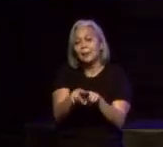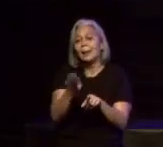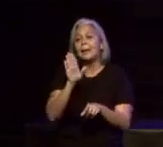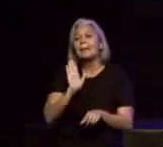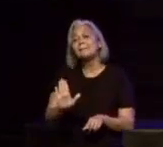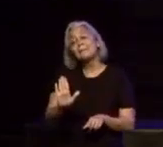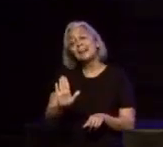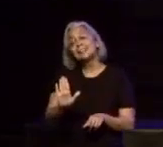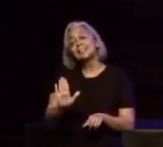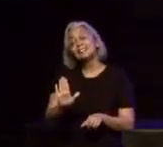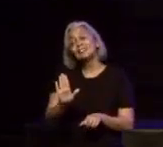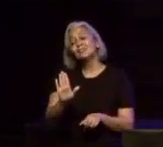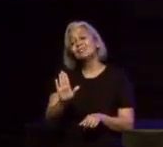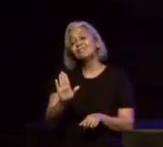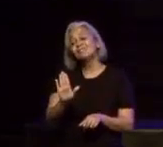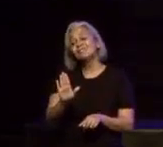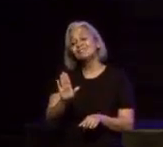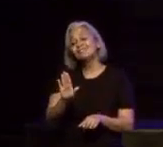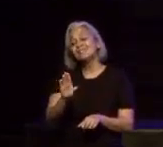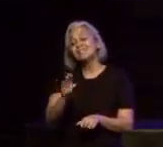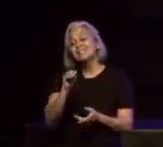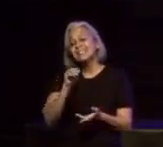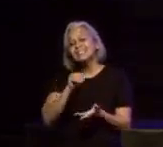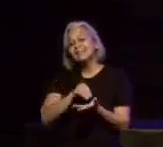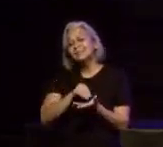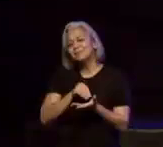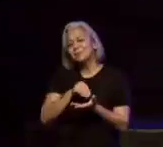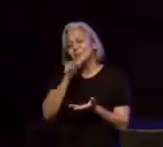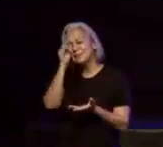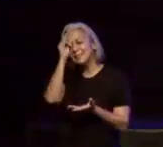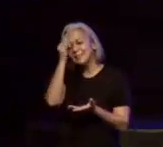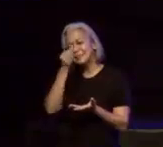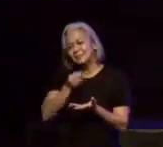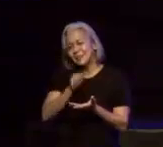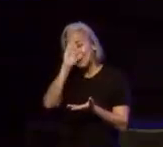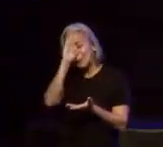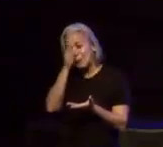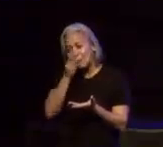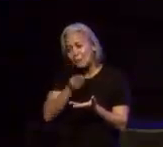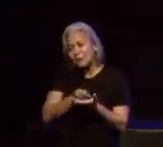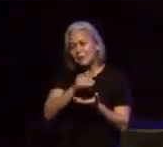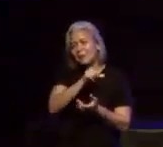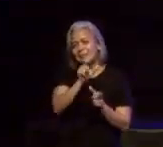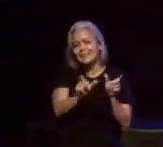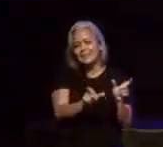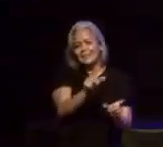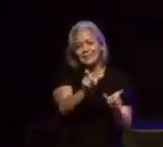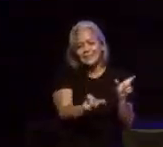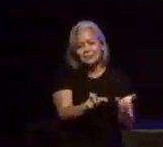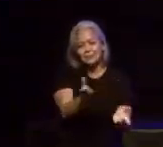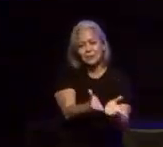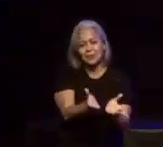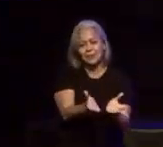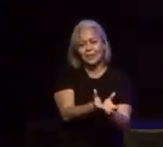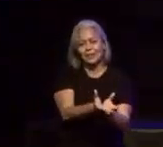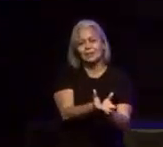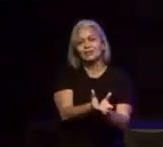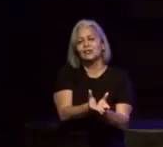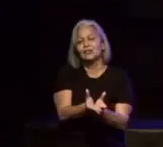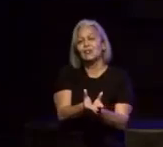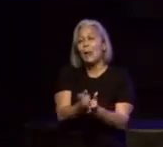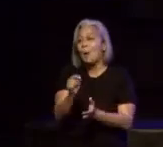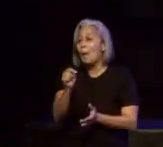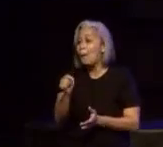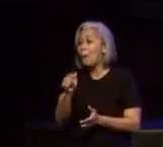a falta de fé nos cristãos, a falta de confiança das pessoas nos cristãos é